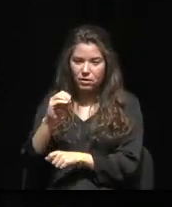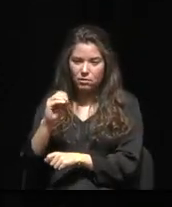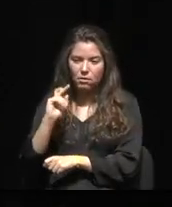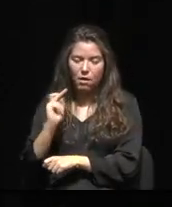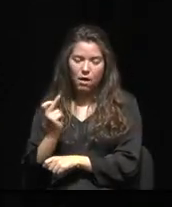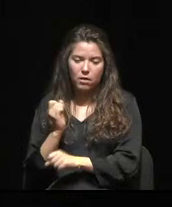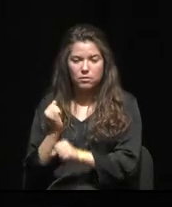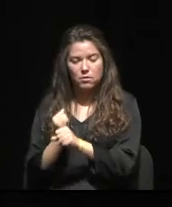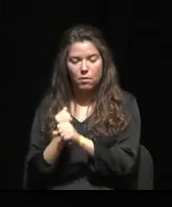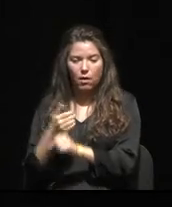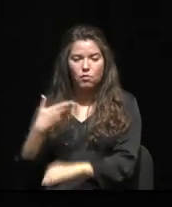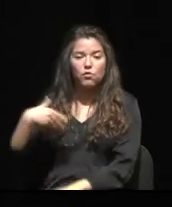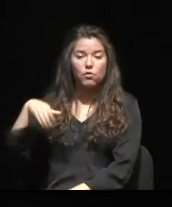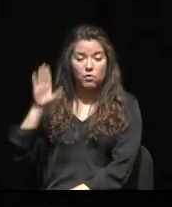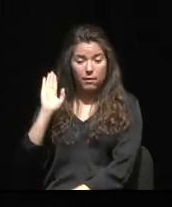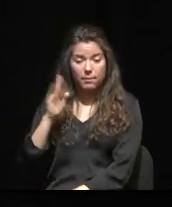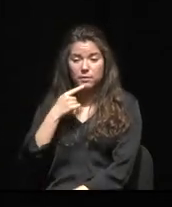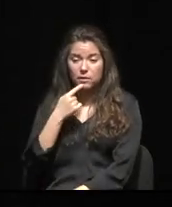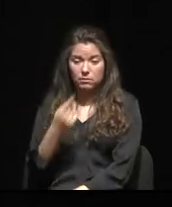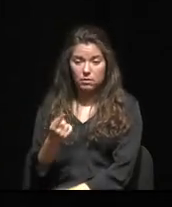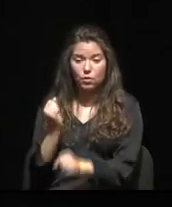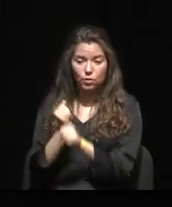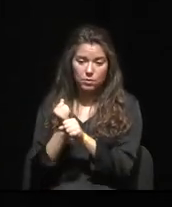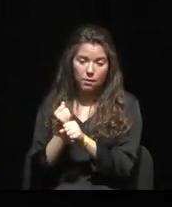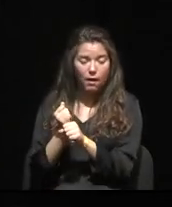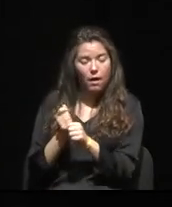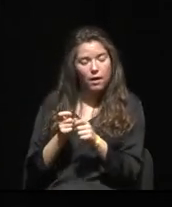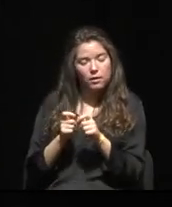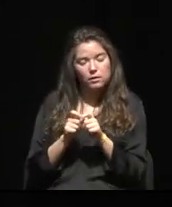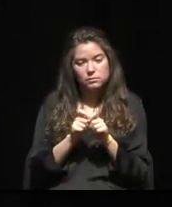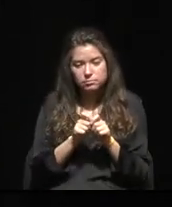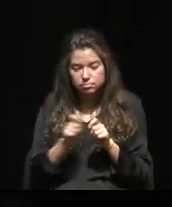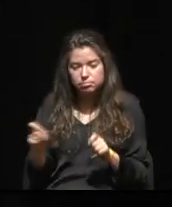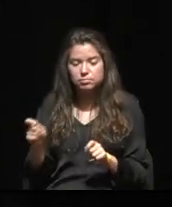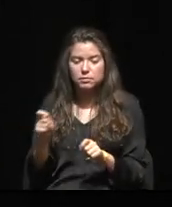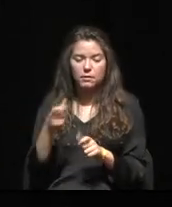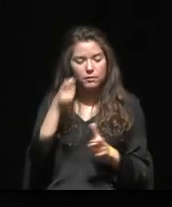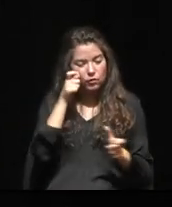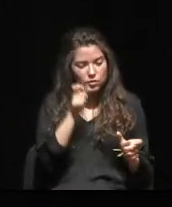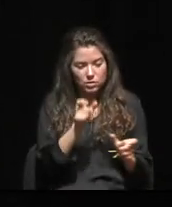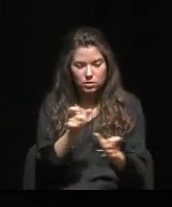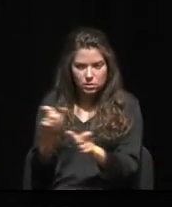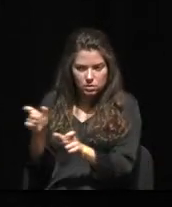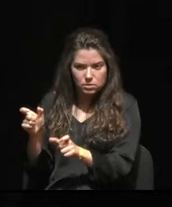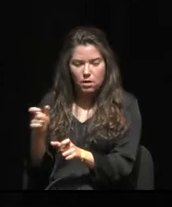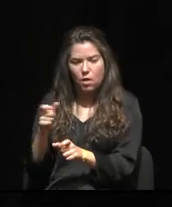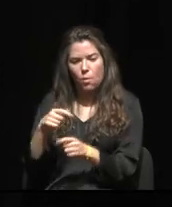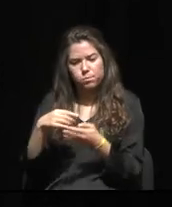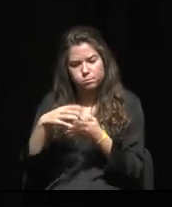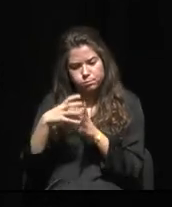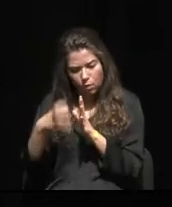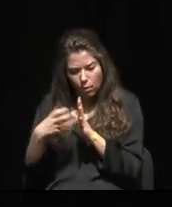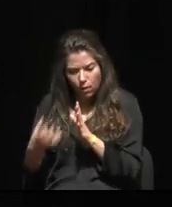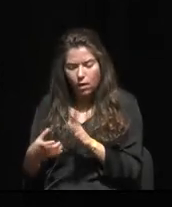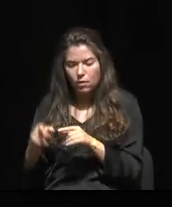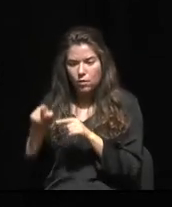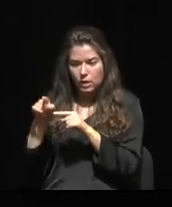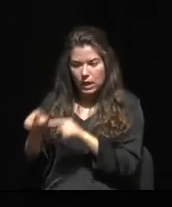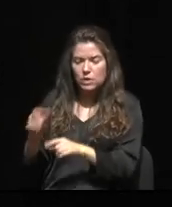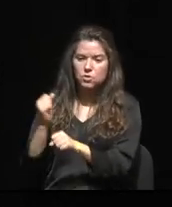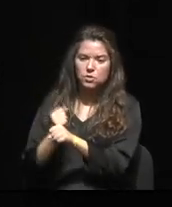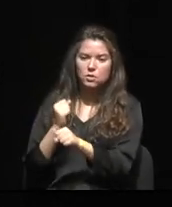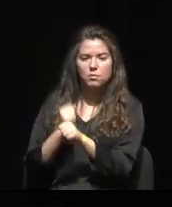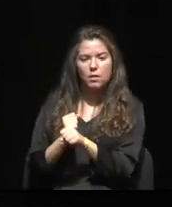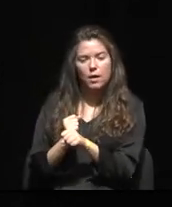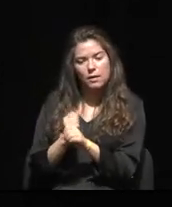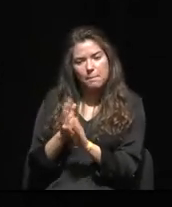refira-se que a carreira de fiscalização pela complexidade e abrangência que envolve obriga que estas funções sejam realizadas